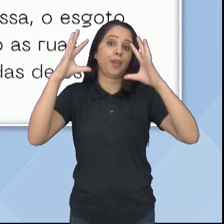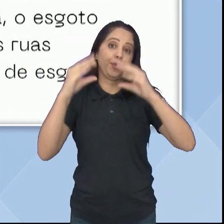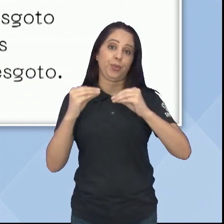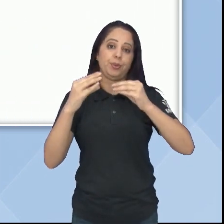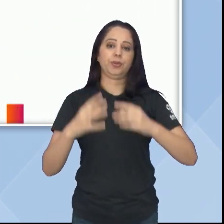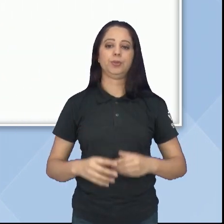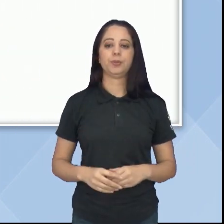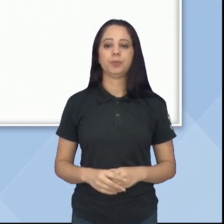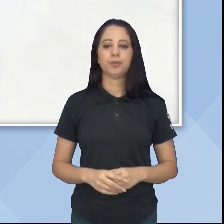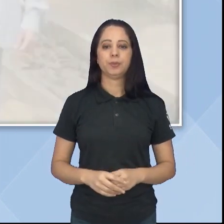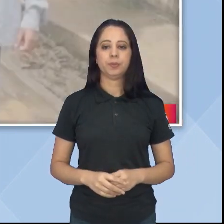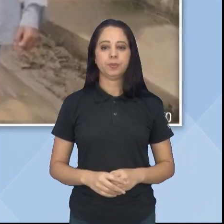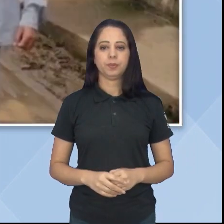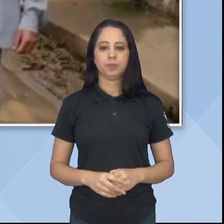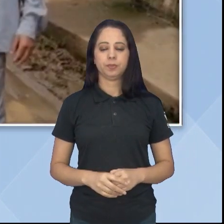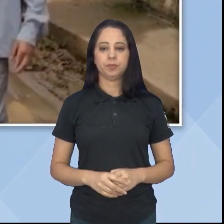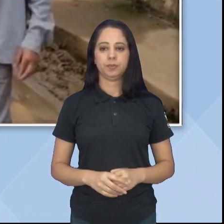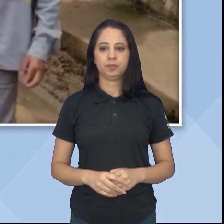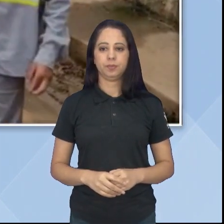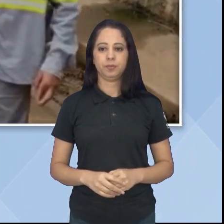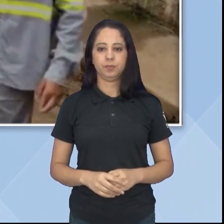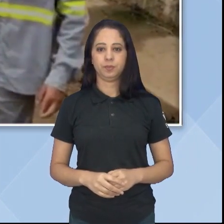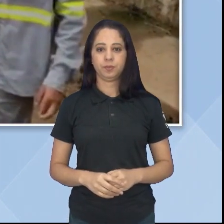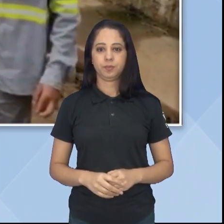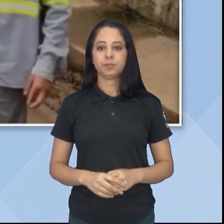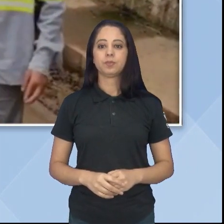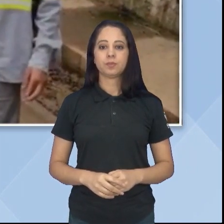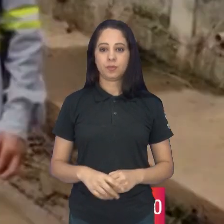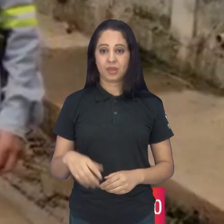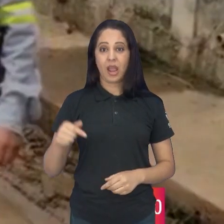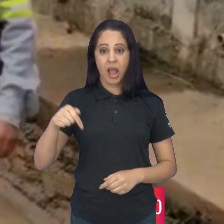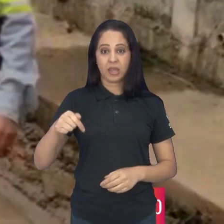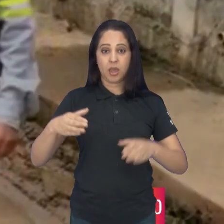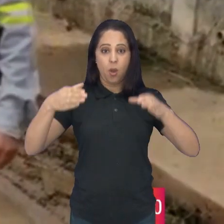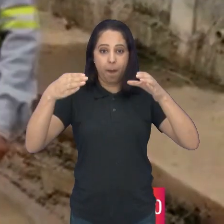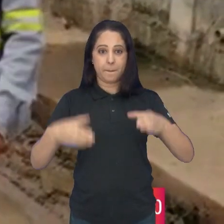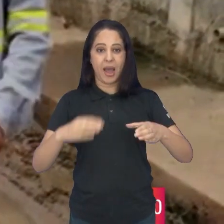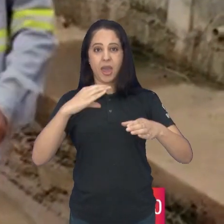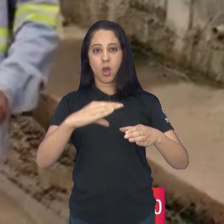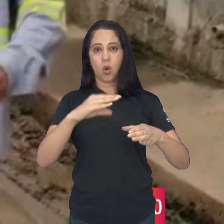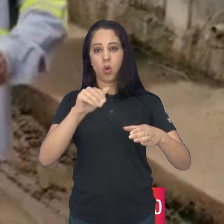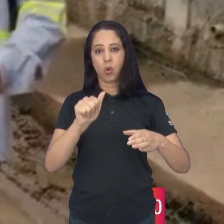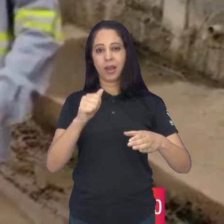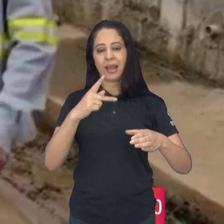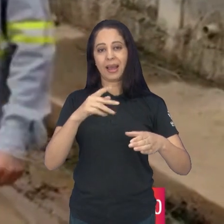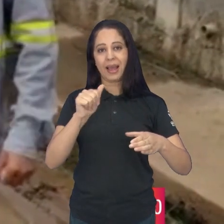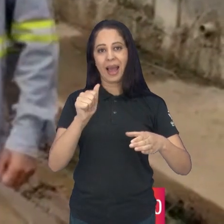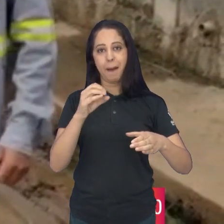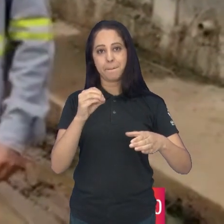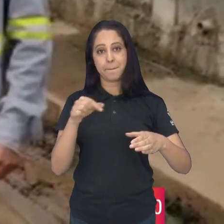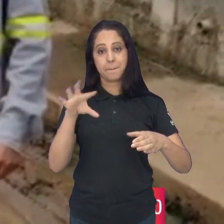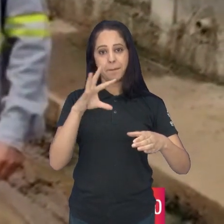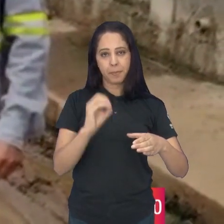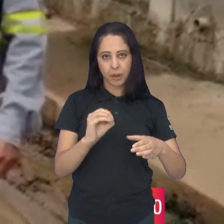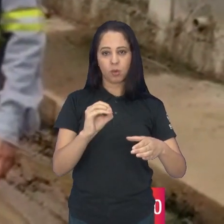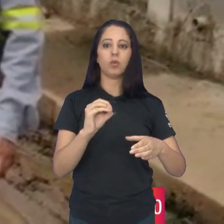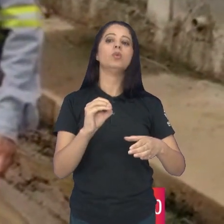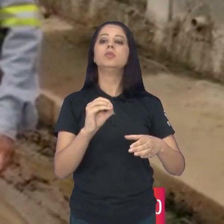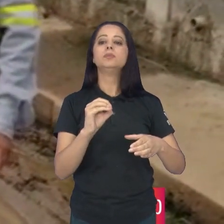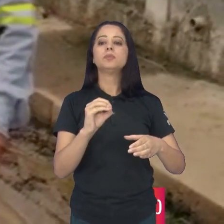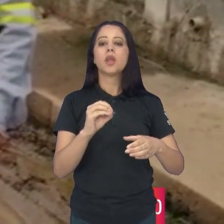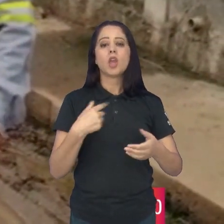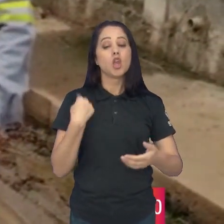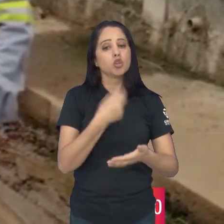vídeo aí. Então, aqui é no Capão Grosso 1, de São José dos Campos, nós estamos na luta para fazer essa regularização